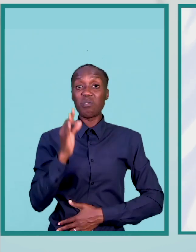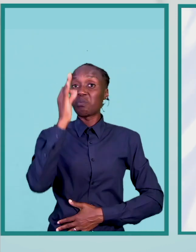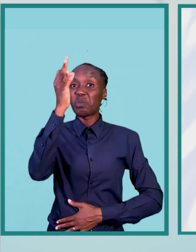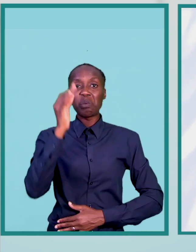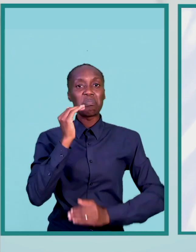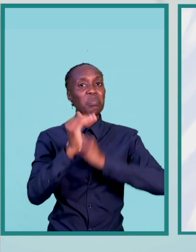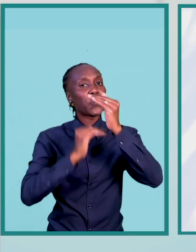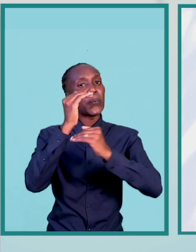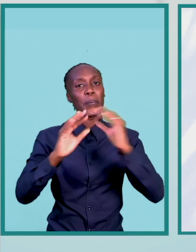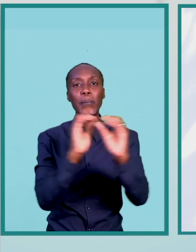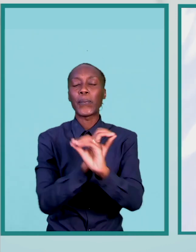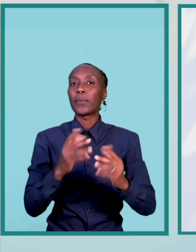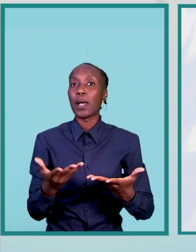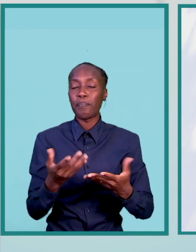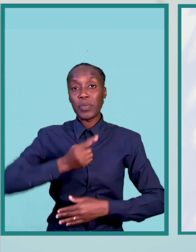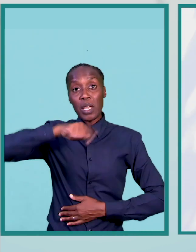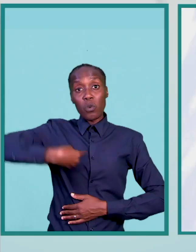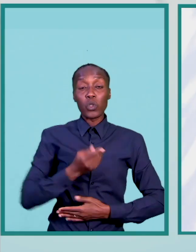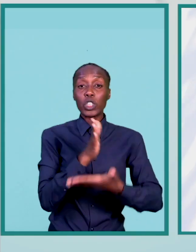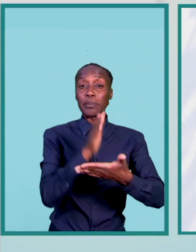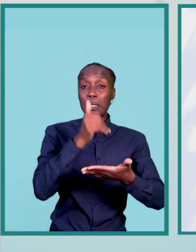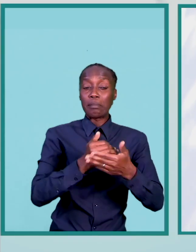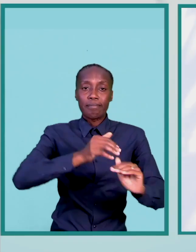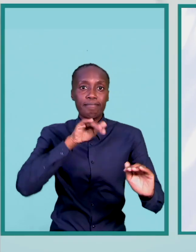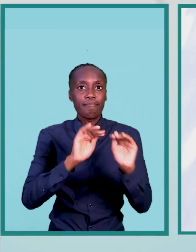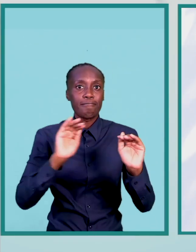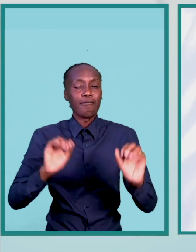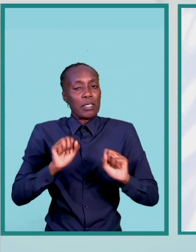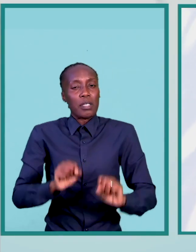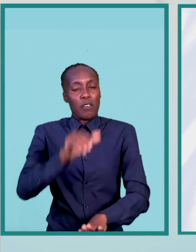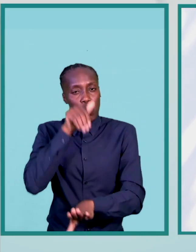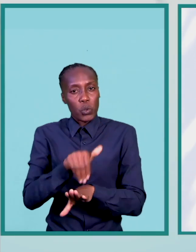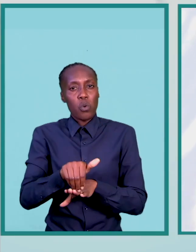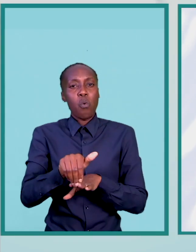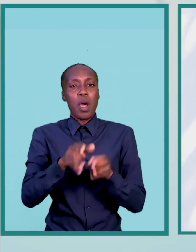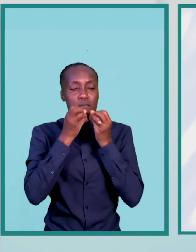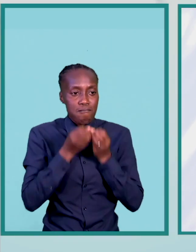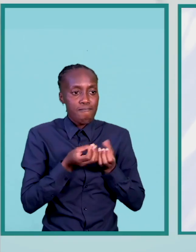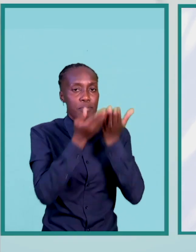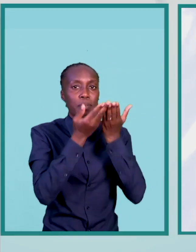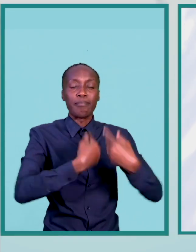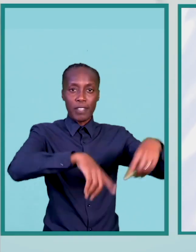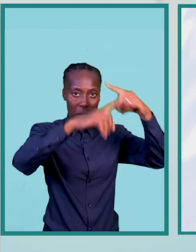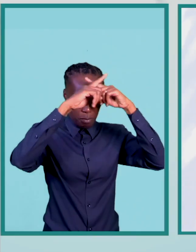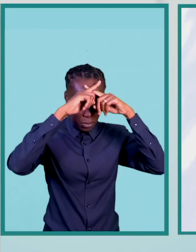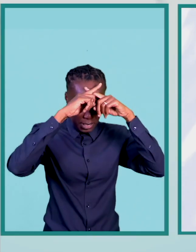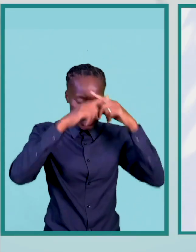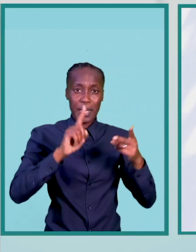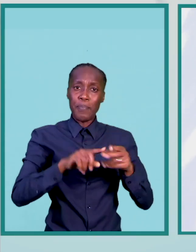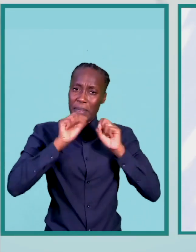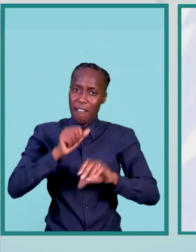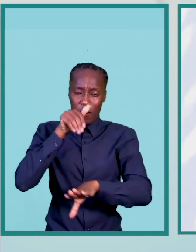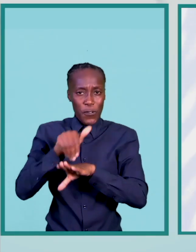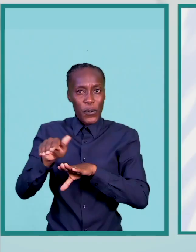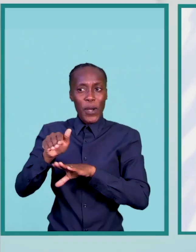em causa o futuro daquela criança. Então, o nosso apelo como departamento é que continuemos a fazer as denúncias, é que continuemos